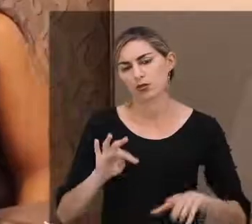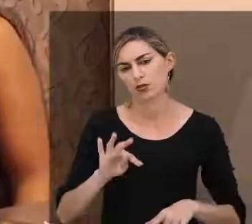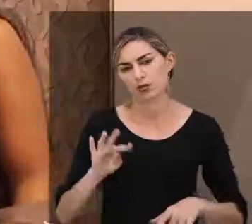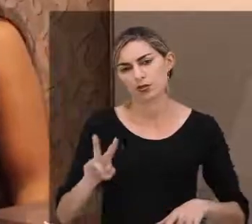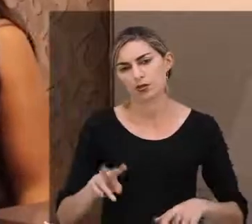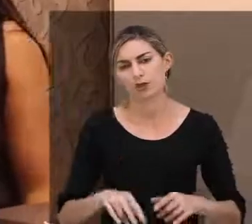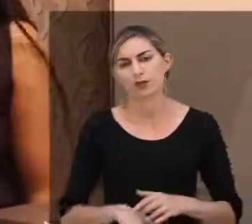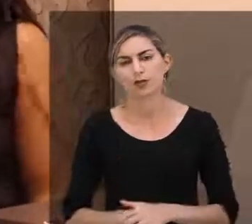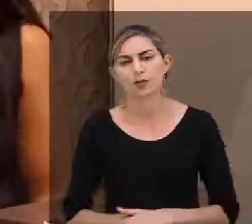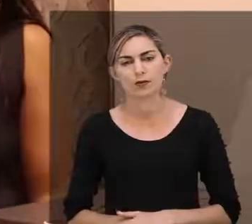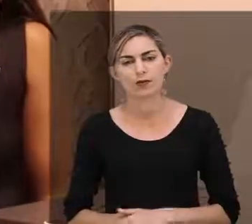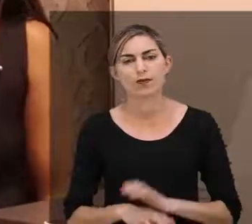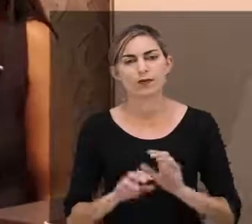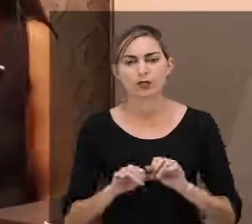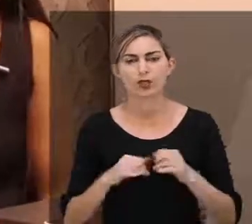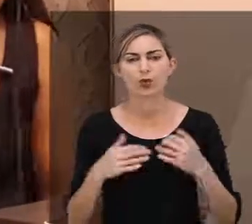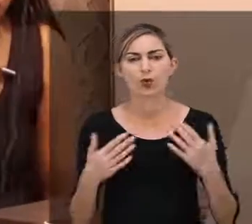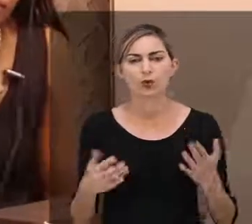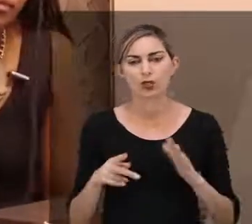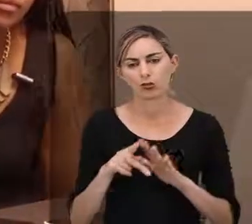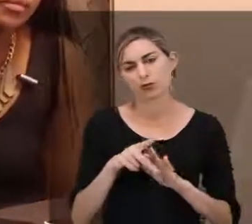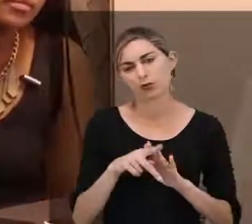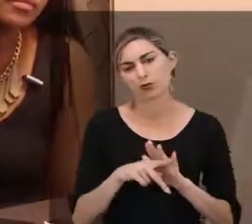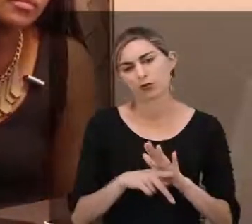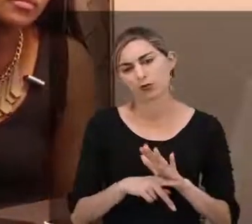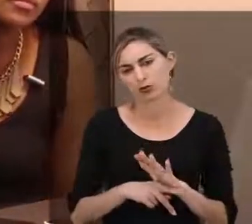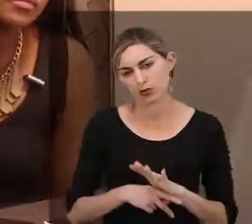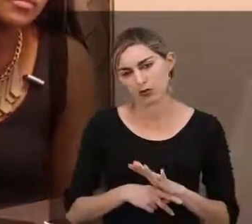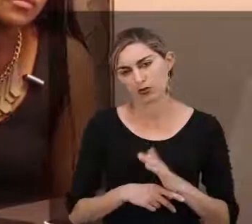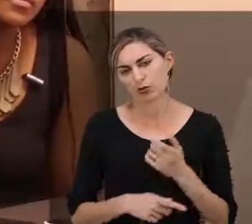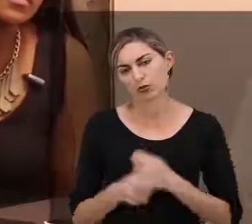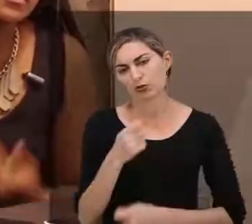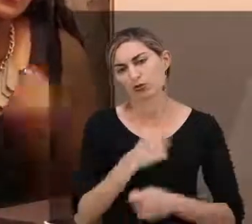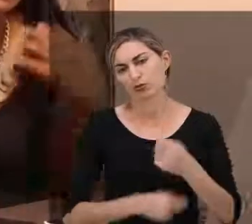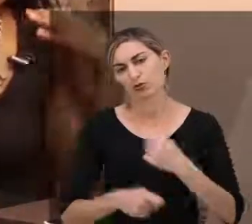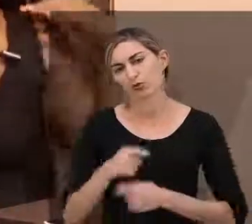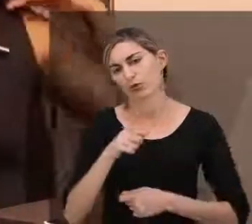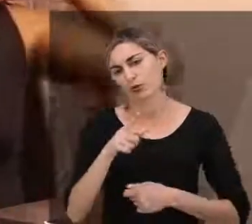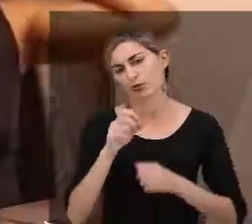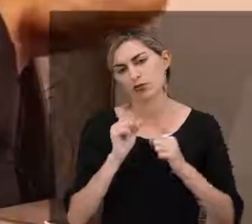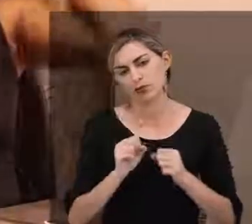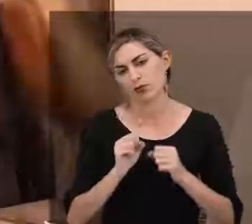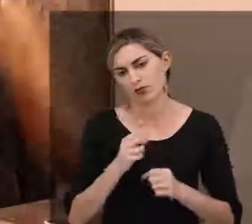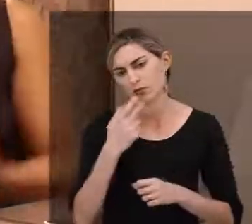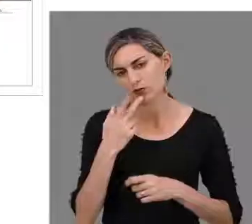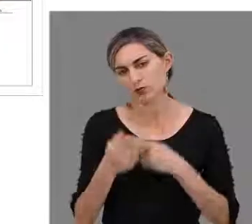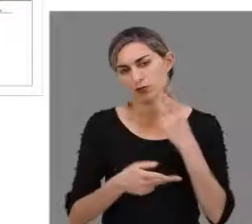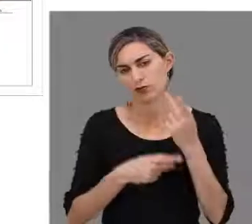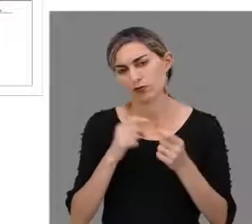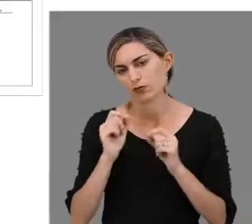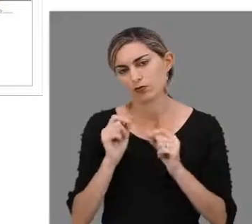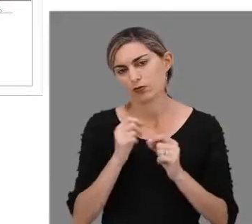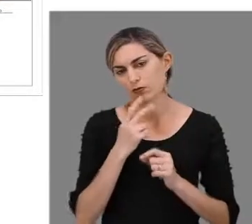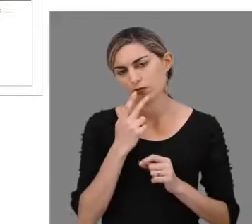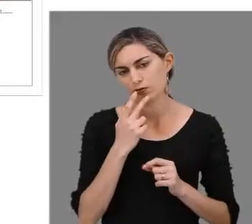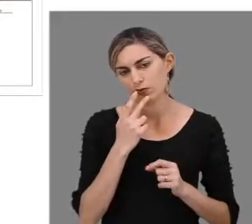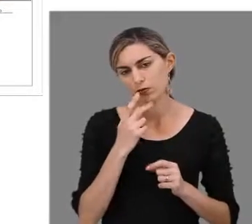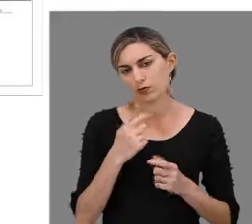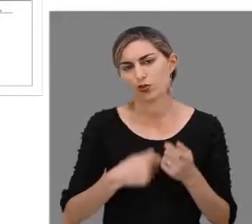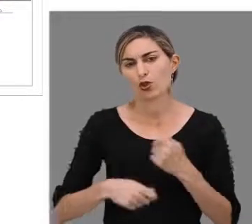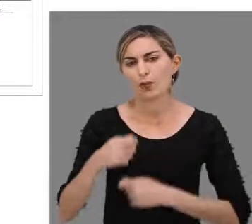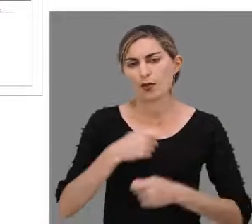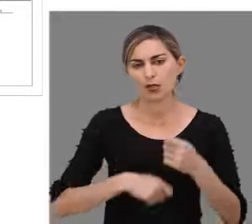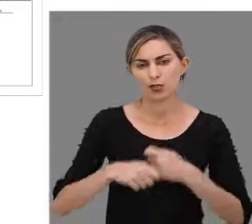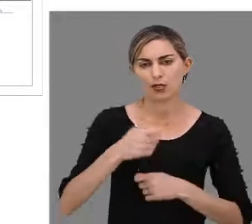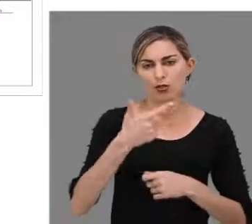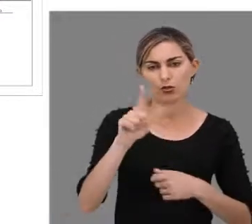bom. Quanto a um projeto comercial, o que é que você pode nos dizer? Pronto, já no comercial a gente está